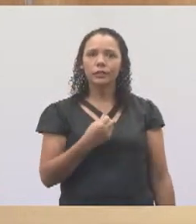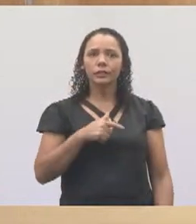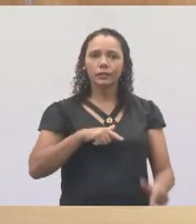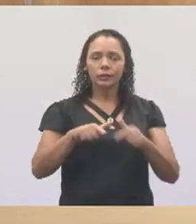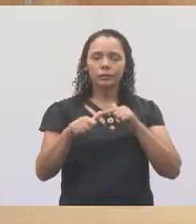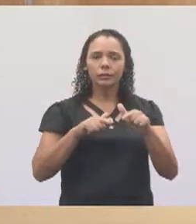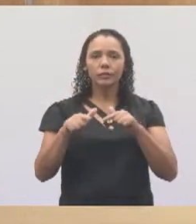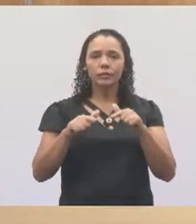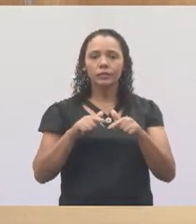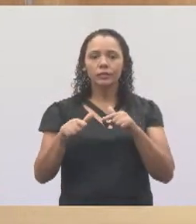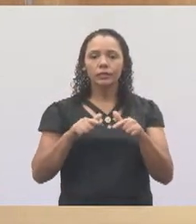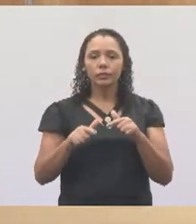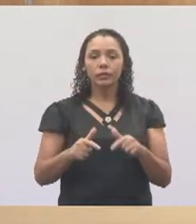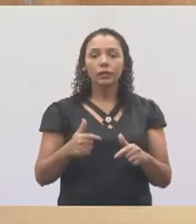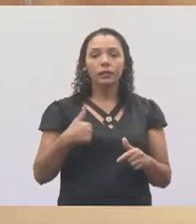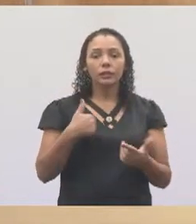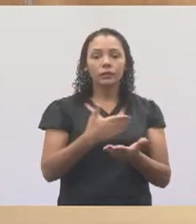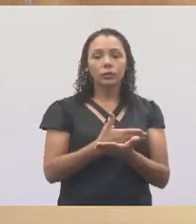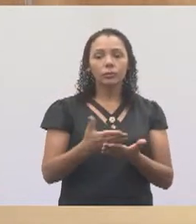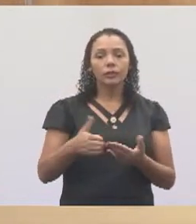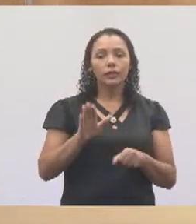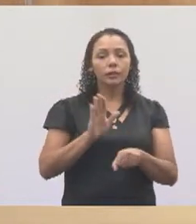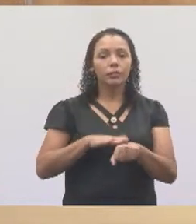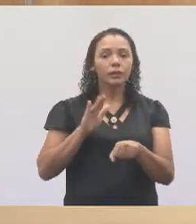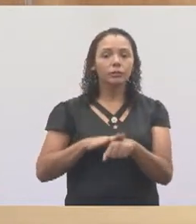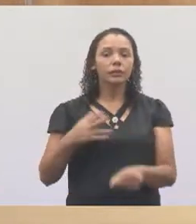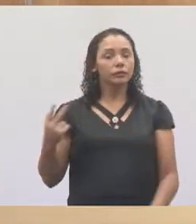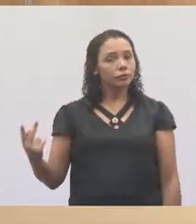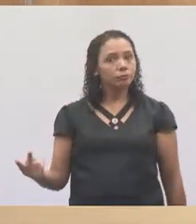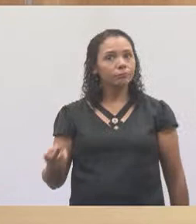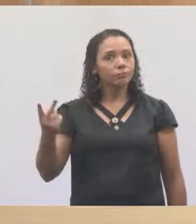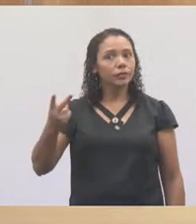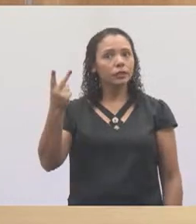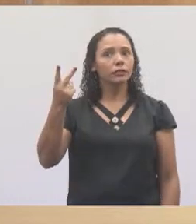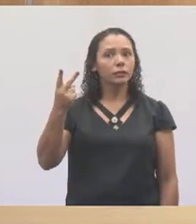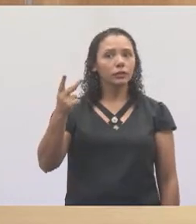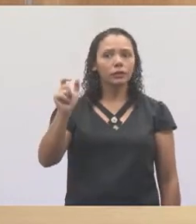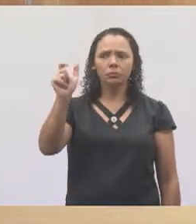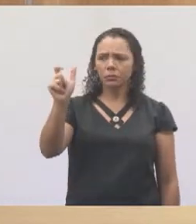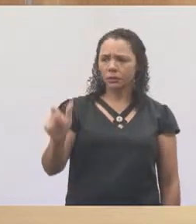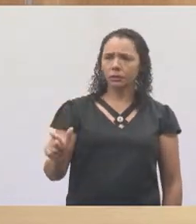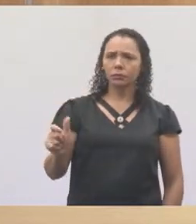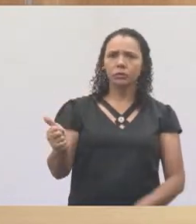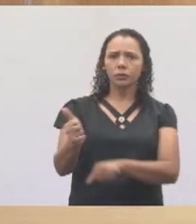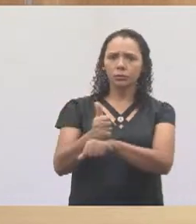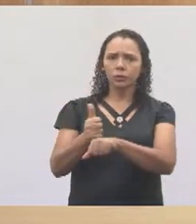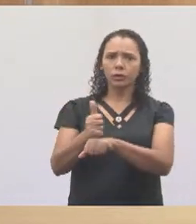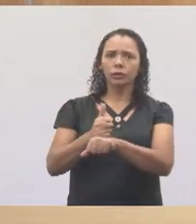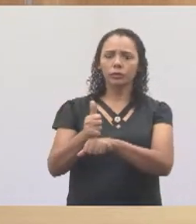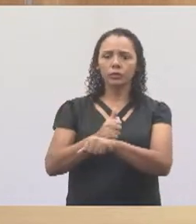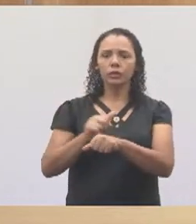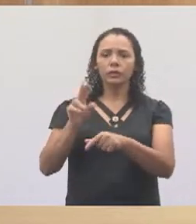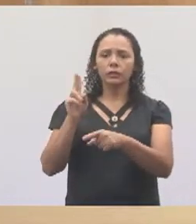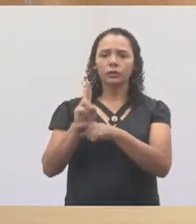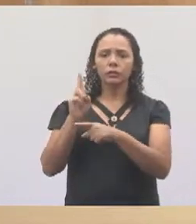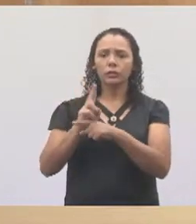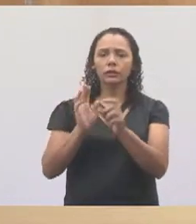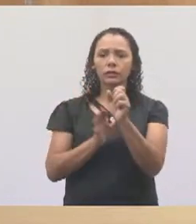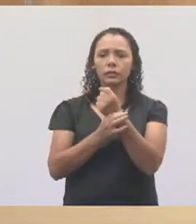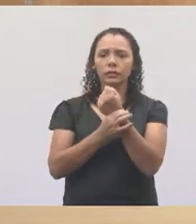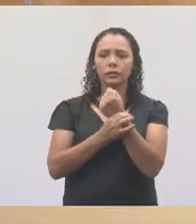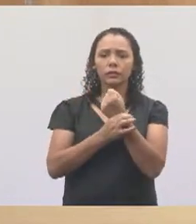a dar mais valor ainda para aqueles que cuidam da segurança pública do nosso país, não